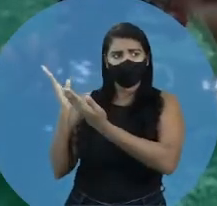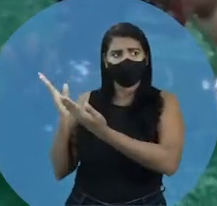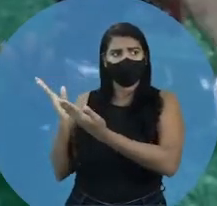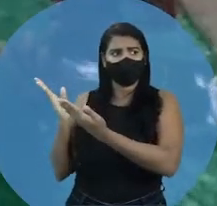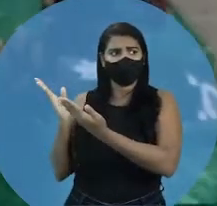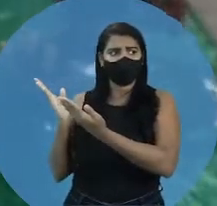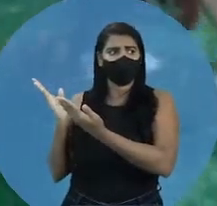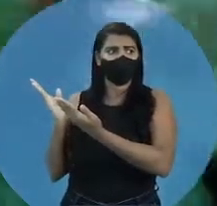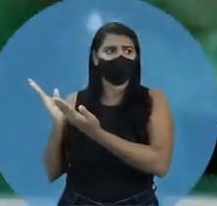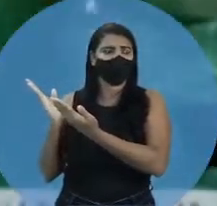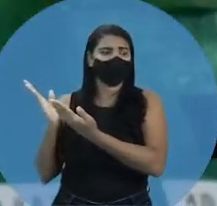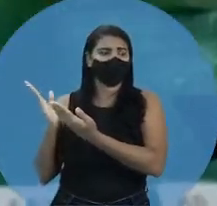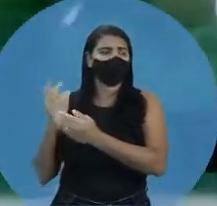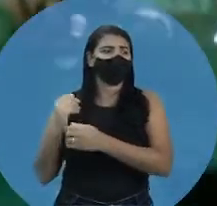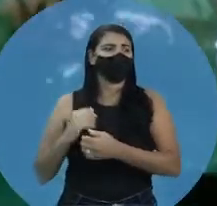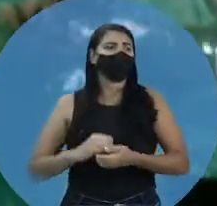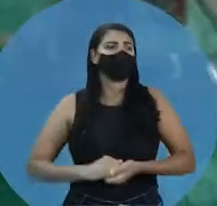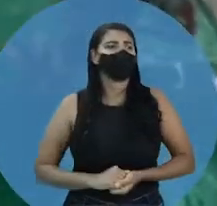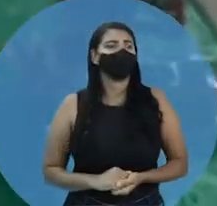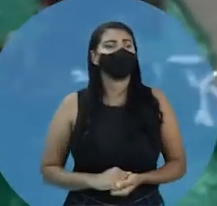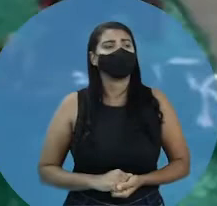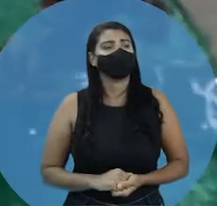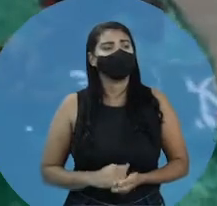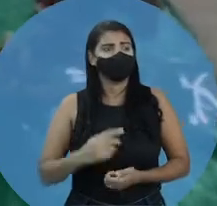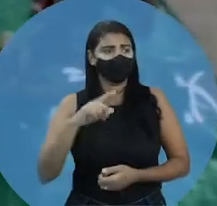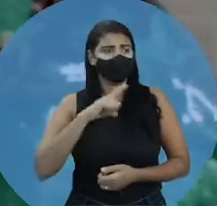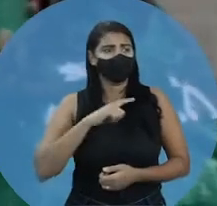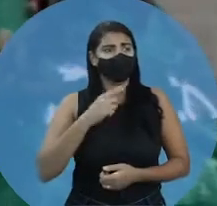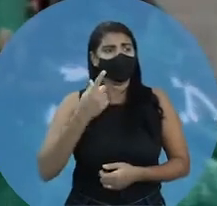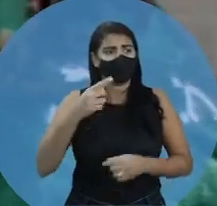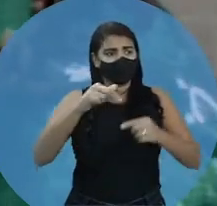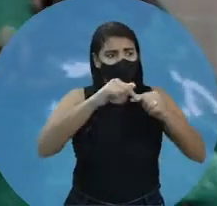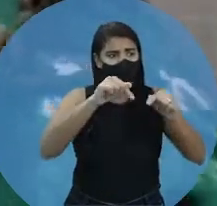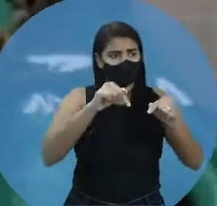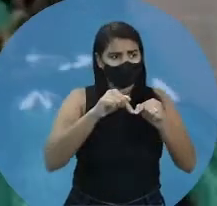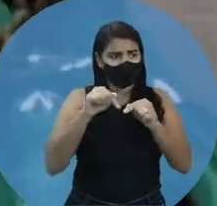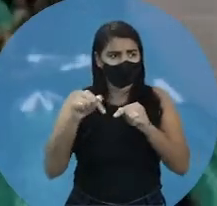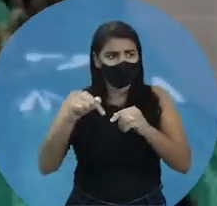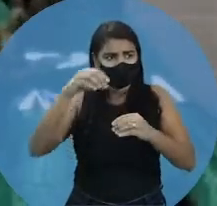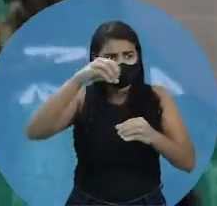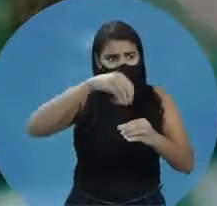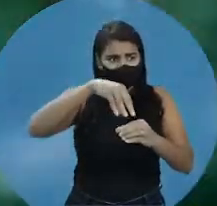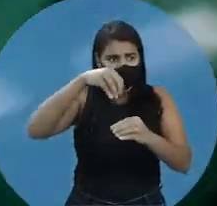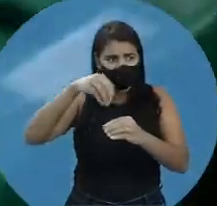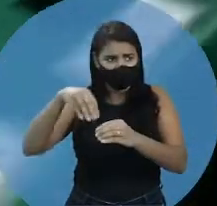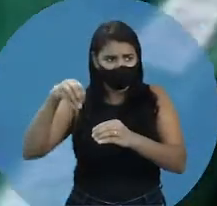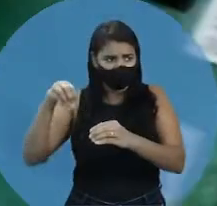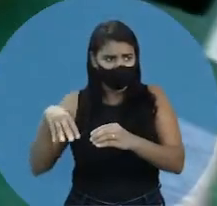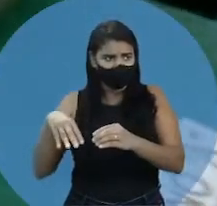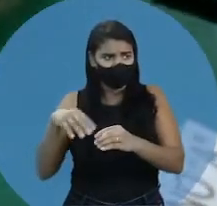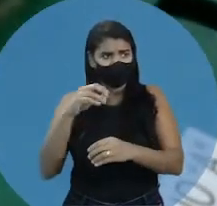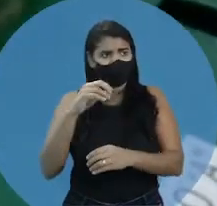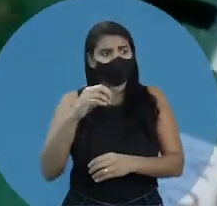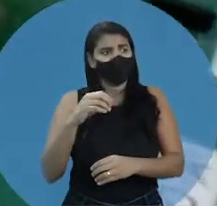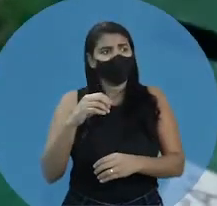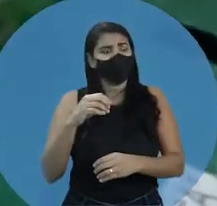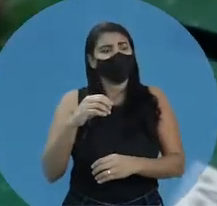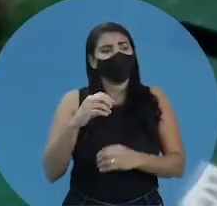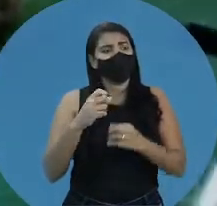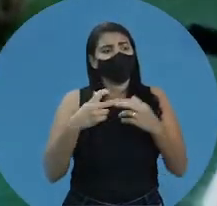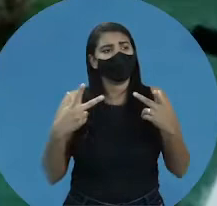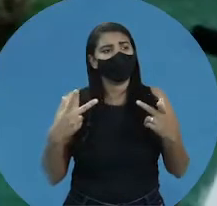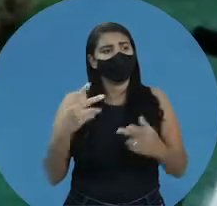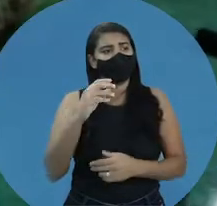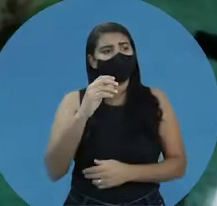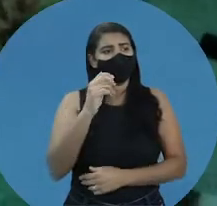essa grama, né, tinha alguns buracos aqui que a gente conseguiu, né, coletar as pilhas e